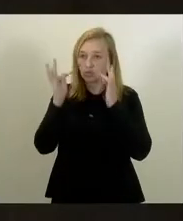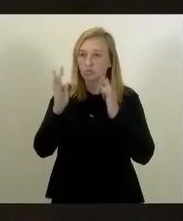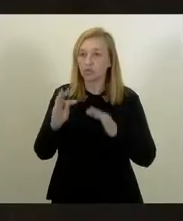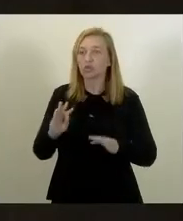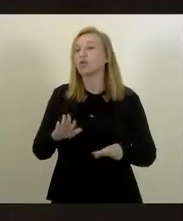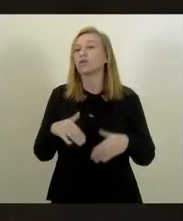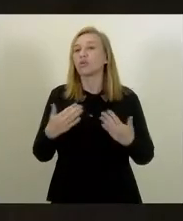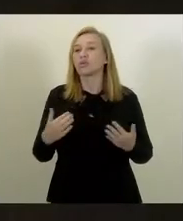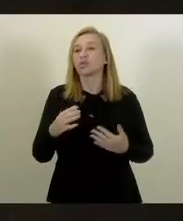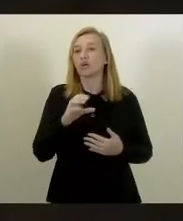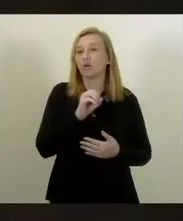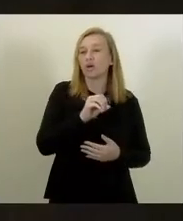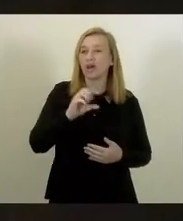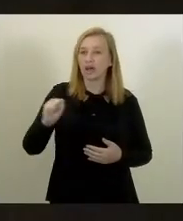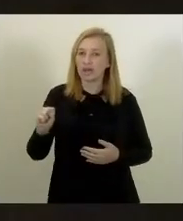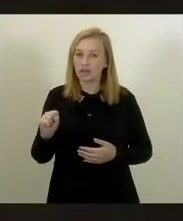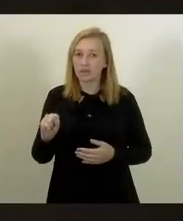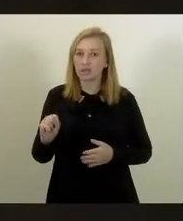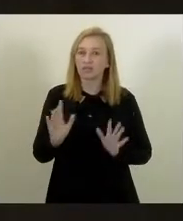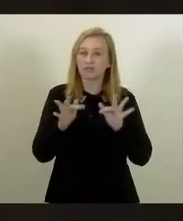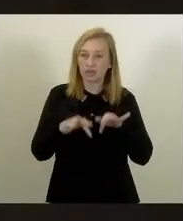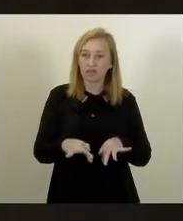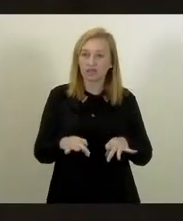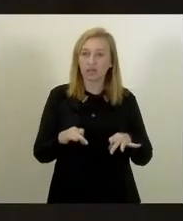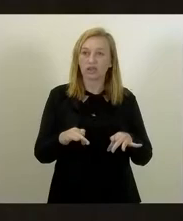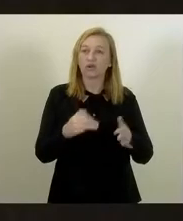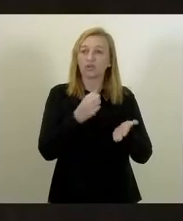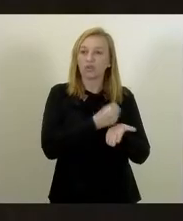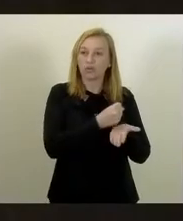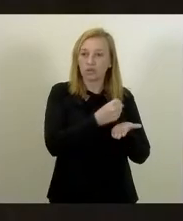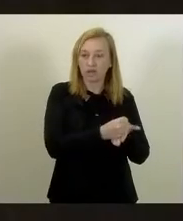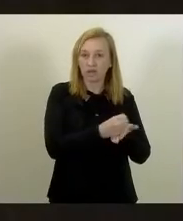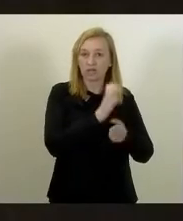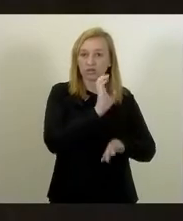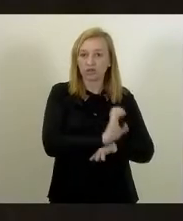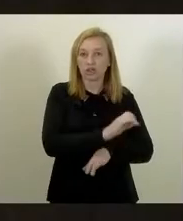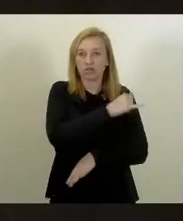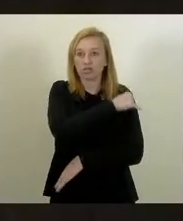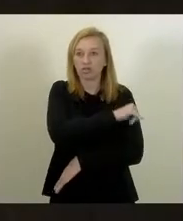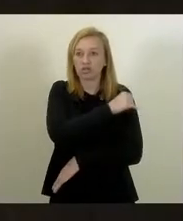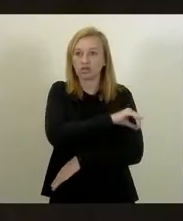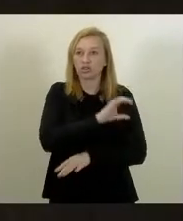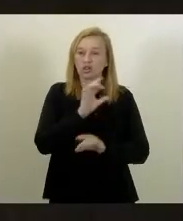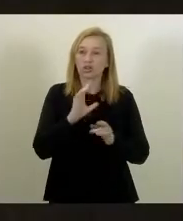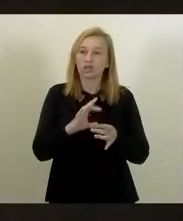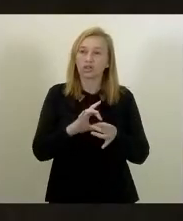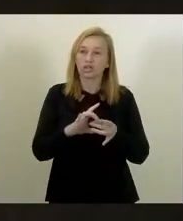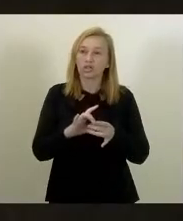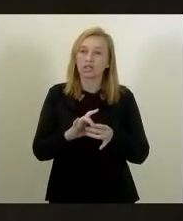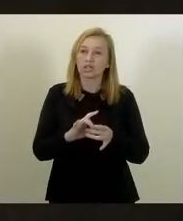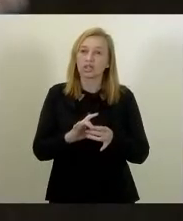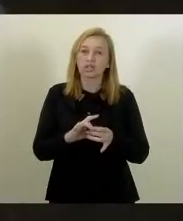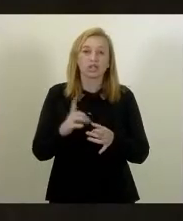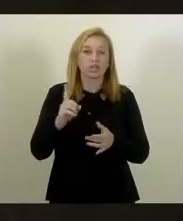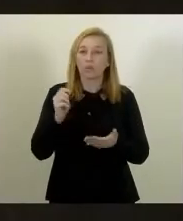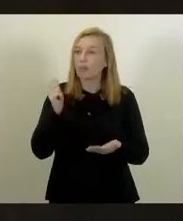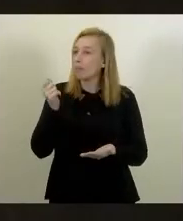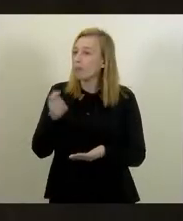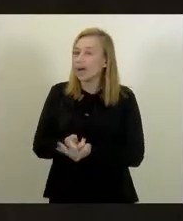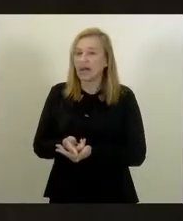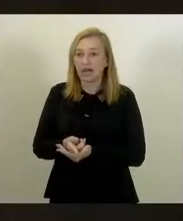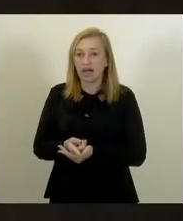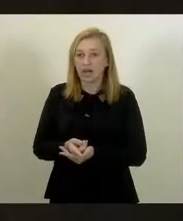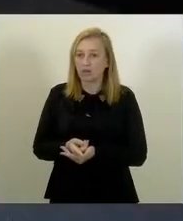algumas OSs que terminaram os seus contratos com o Estado do Rio de Janeiro, deixaram um calote imenso